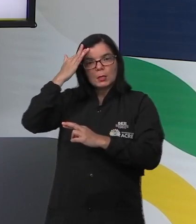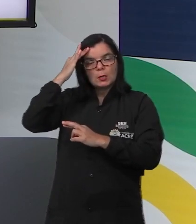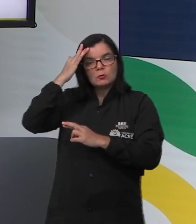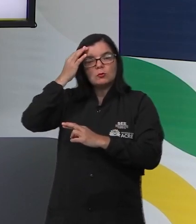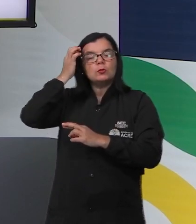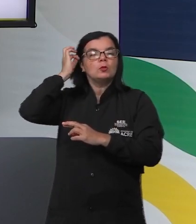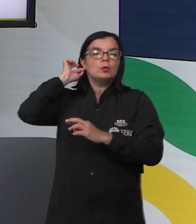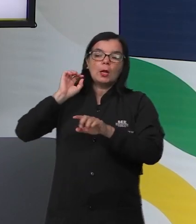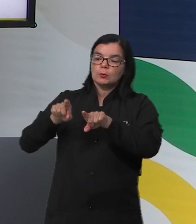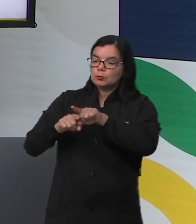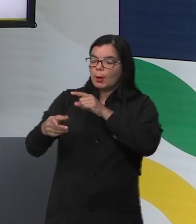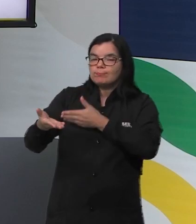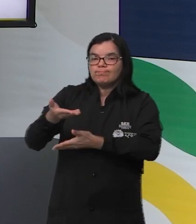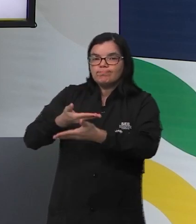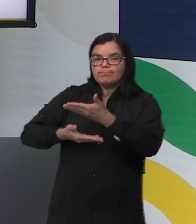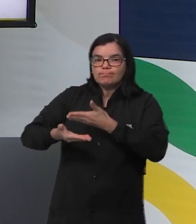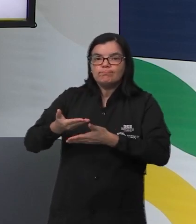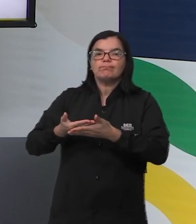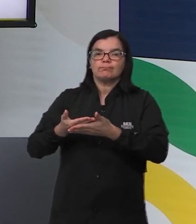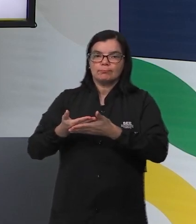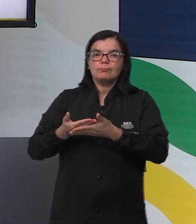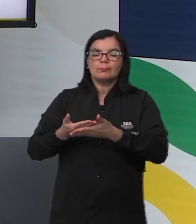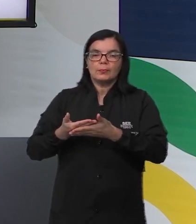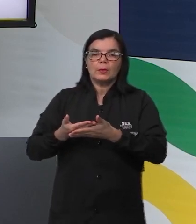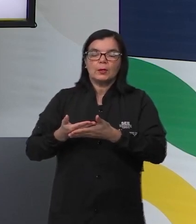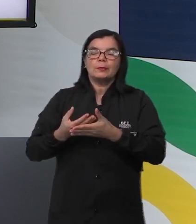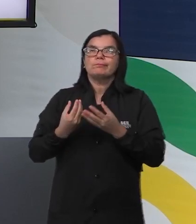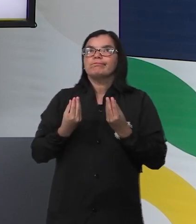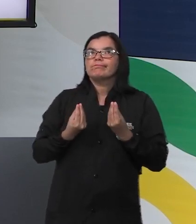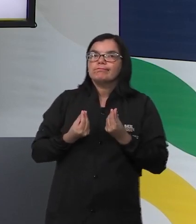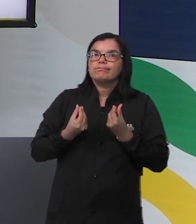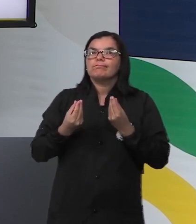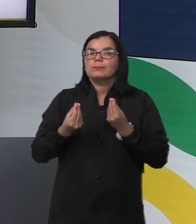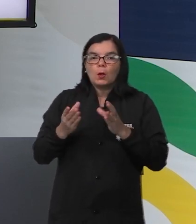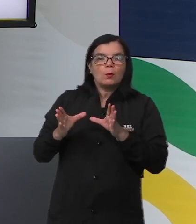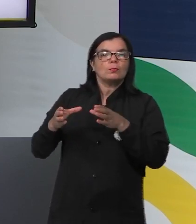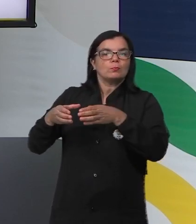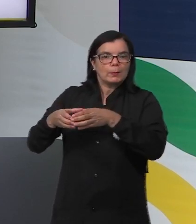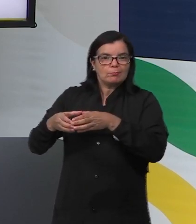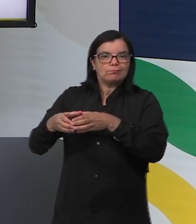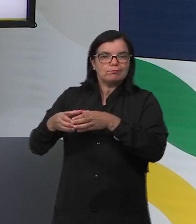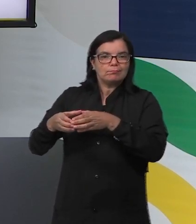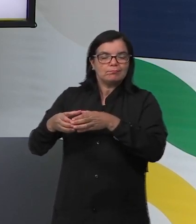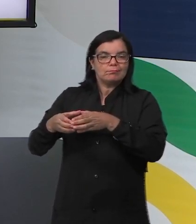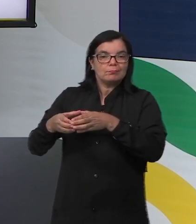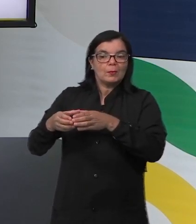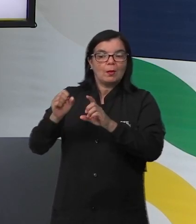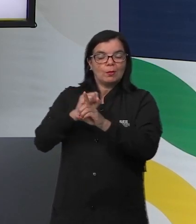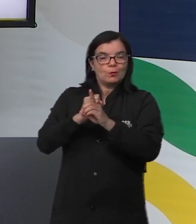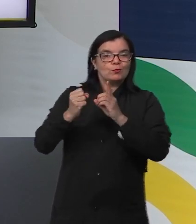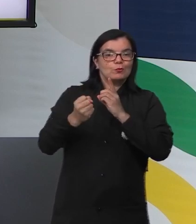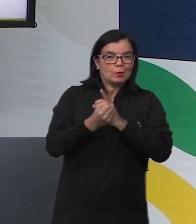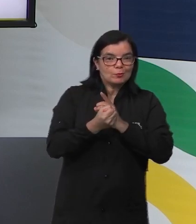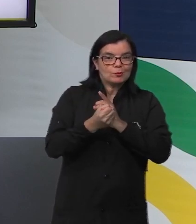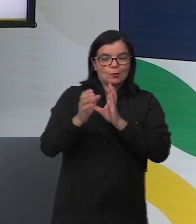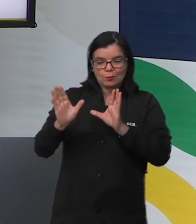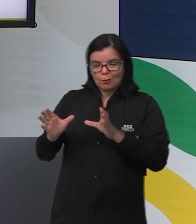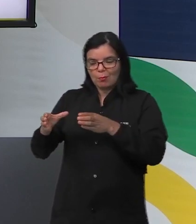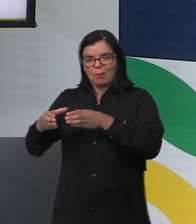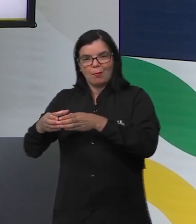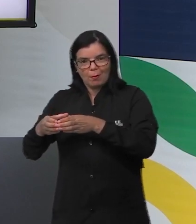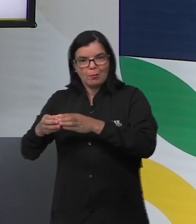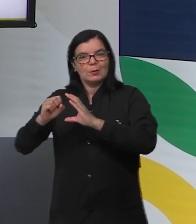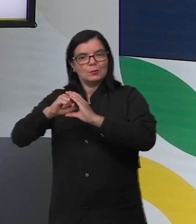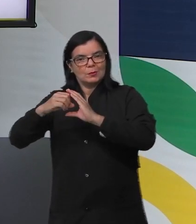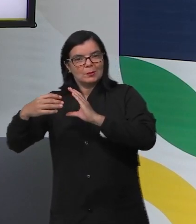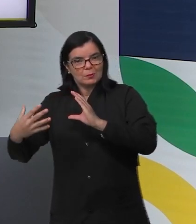sua logística, como eu posso dizer, grupal. Determinada sociedade tem determinados traços, determinados